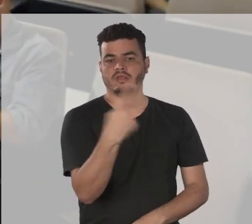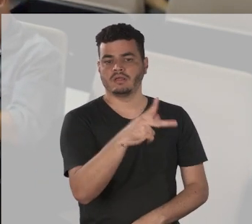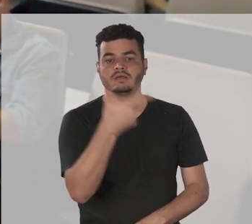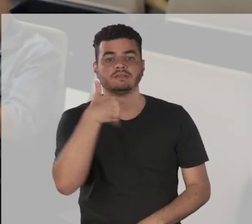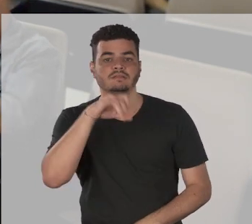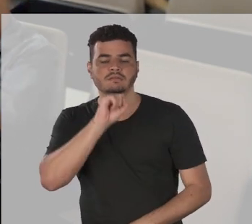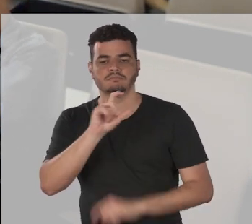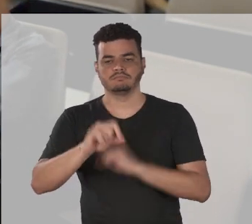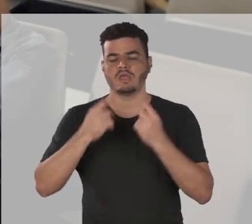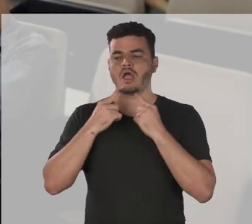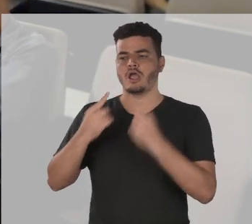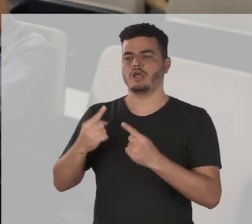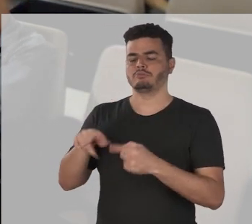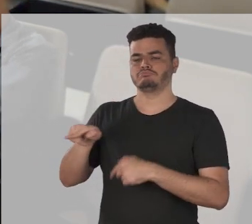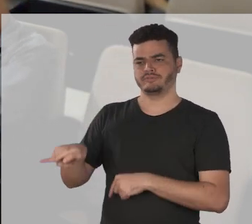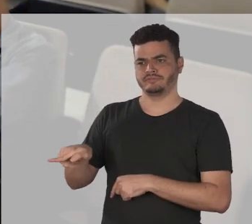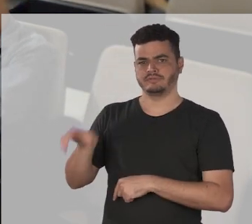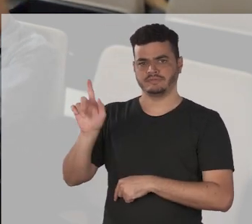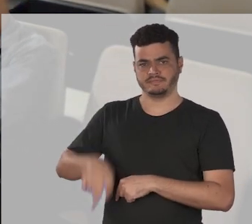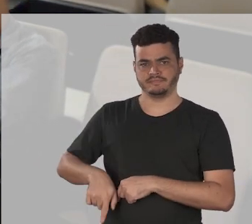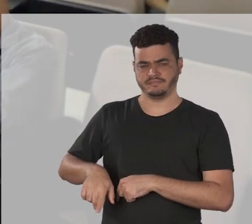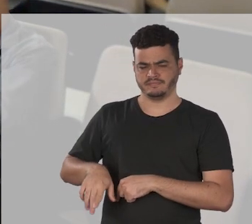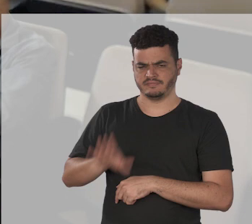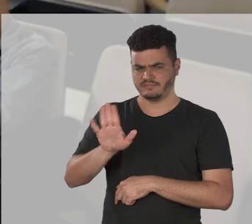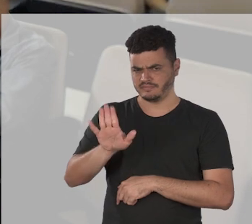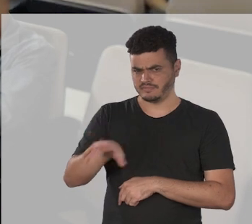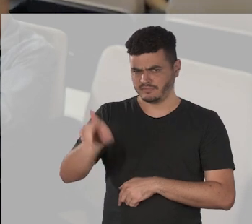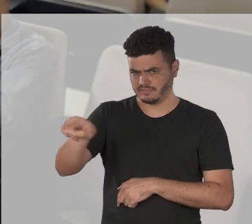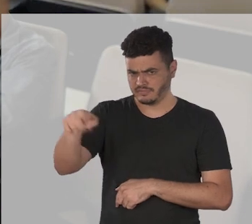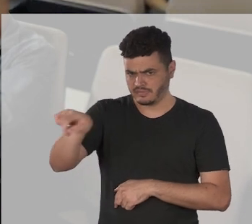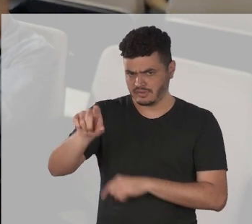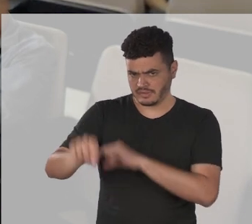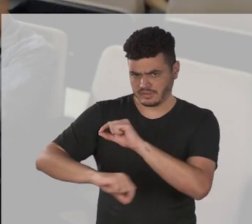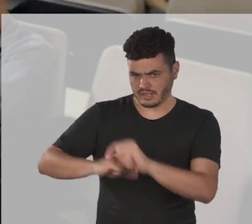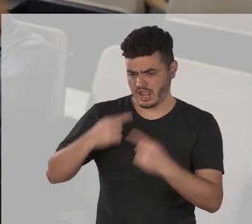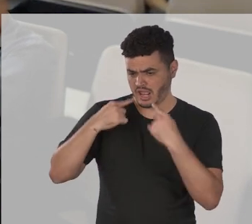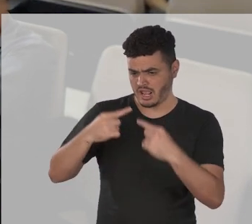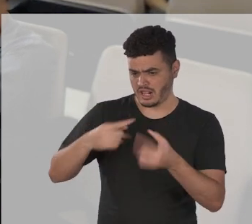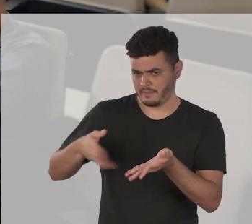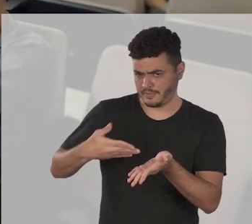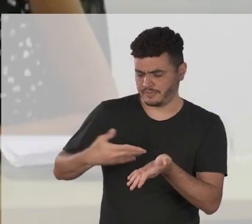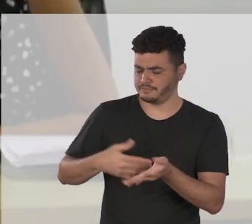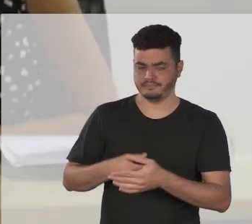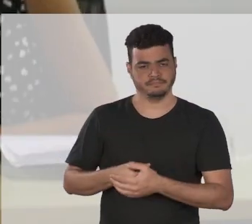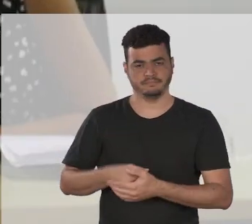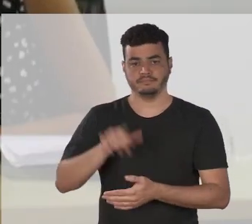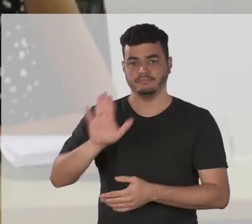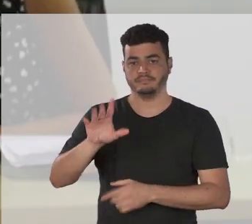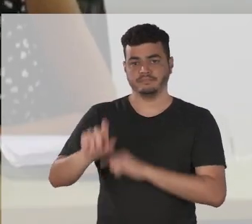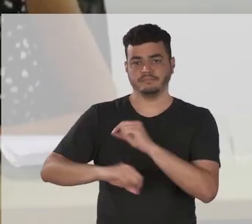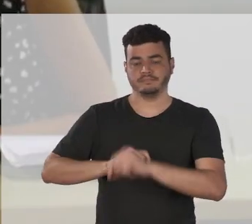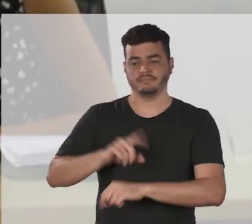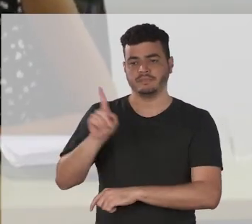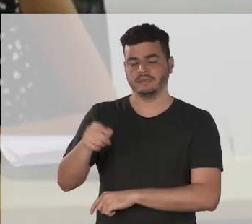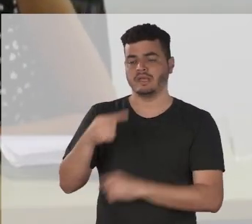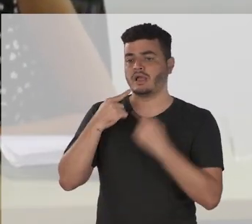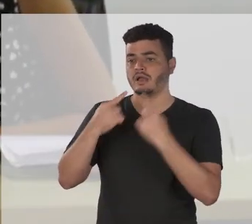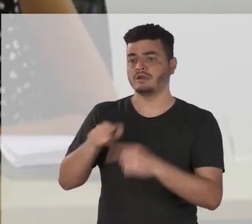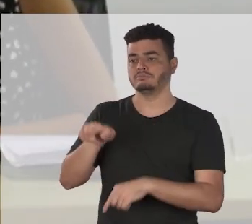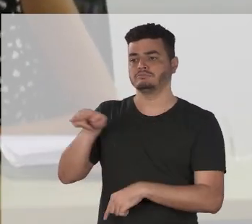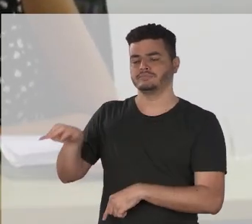telefone. Bom, então os pais se queixaram por isso, ou seja, de novo, né, pelas palavrões, não da obra em si, sim.